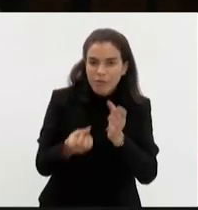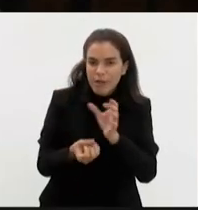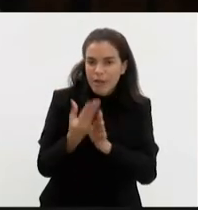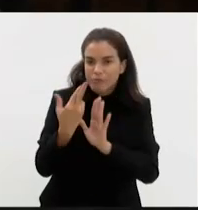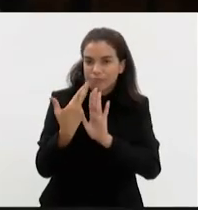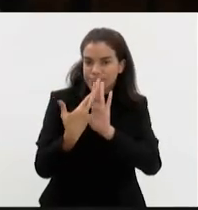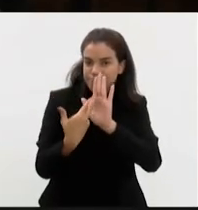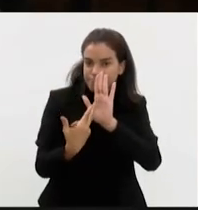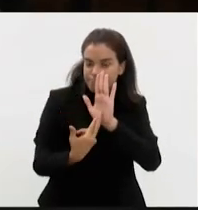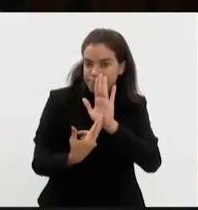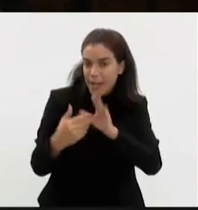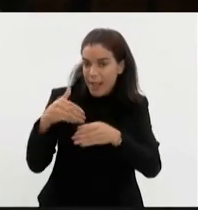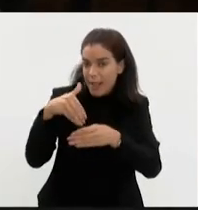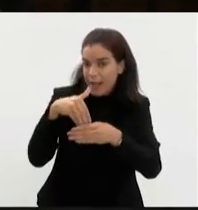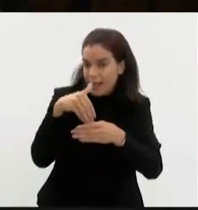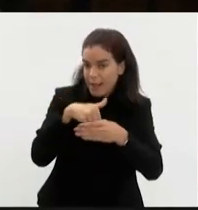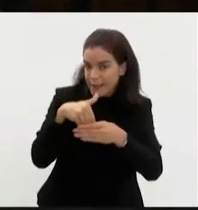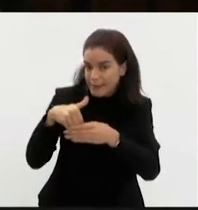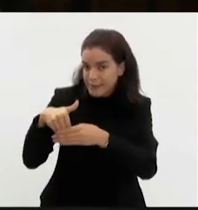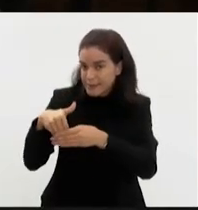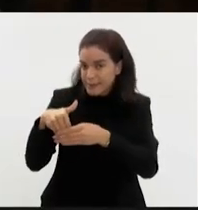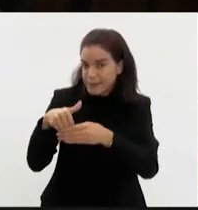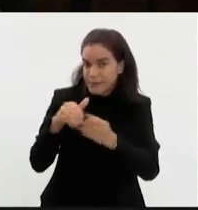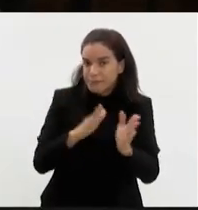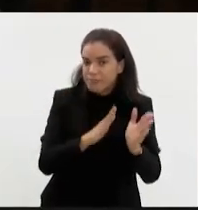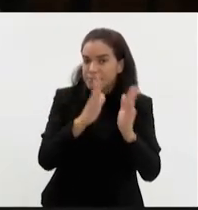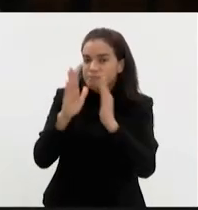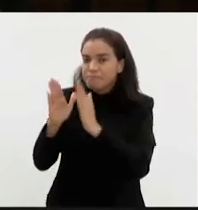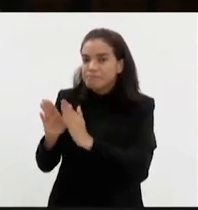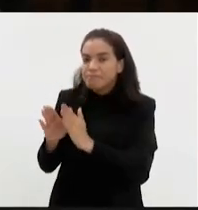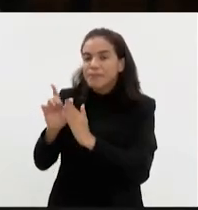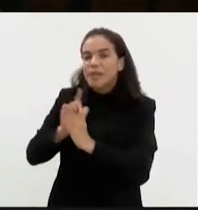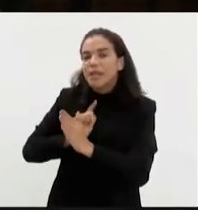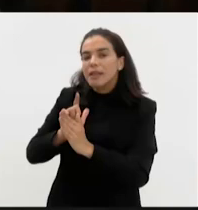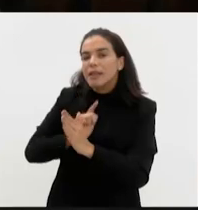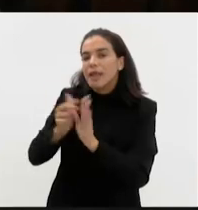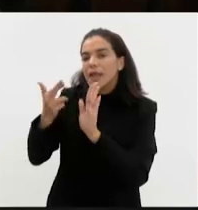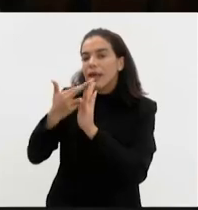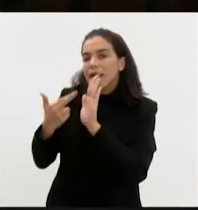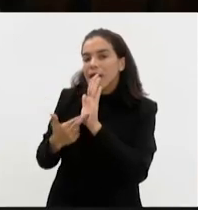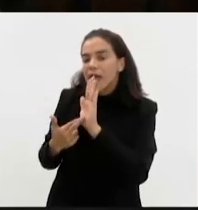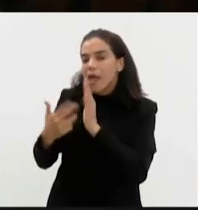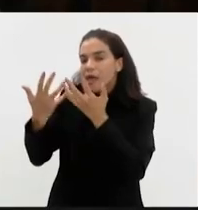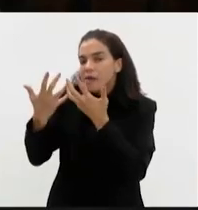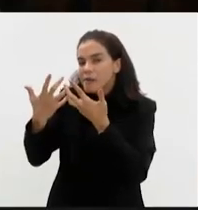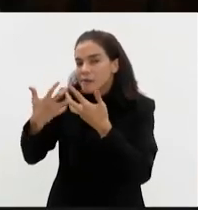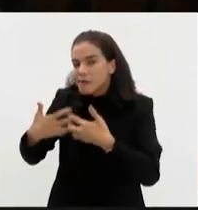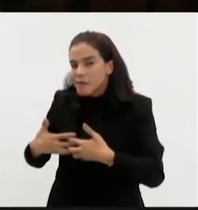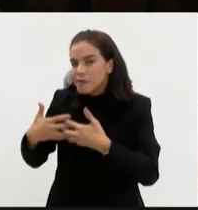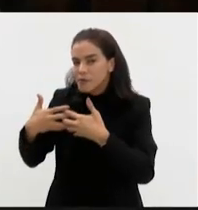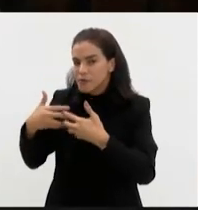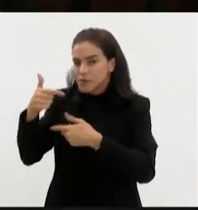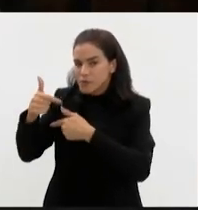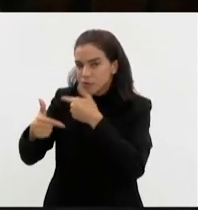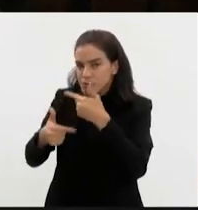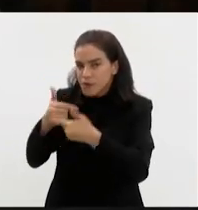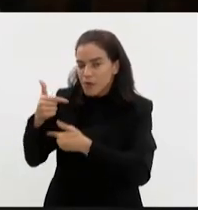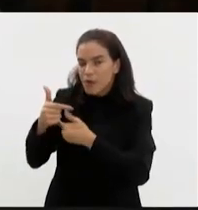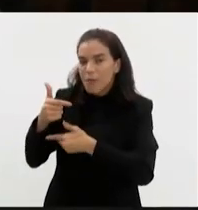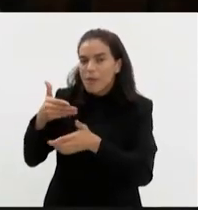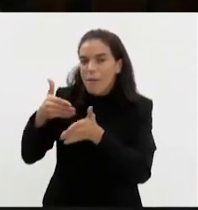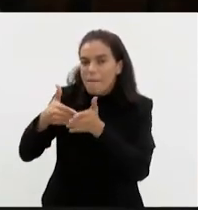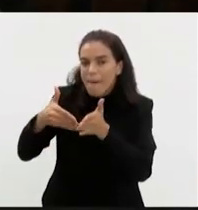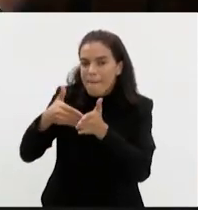né eleições e de outro lado que ele tenha regras de funcionamento que impeçam A